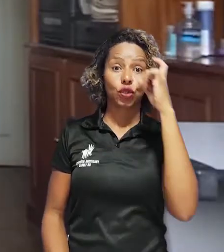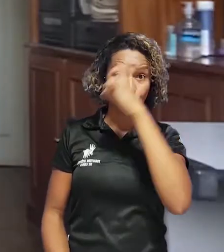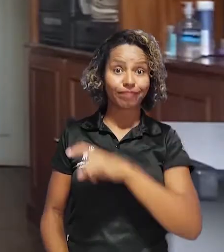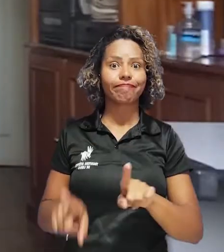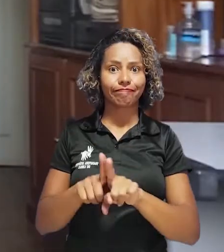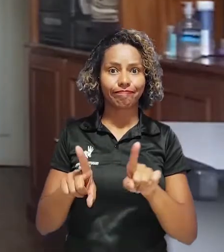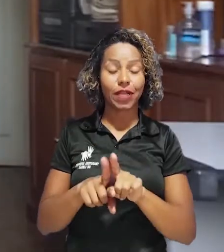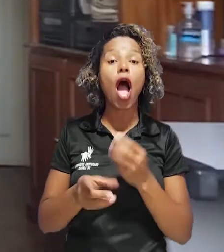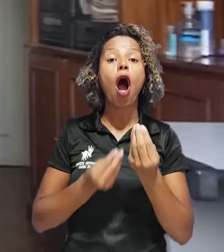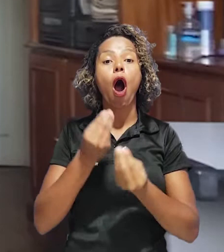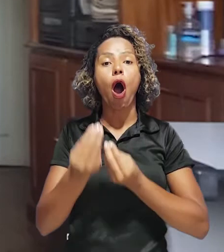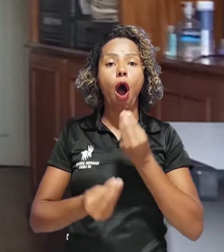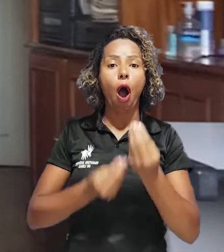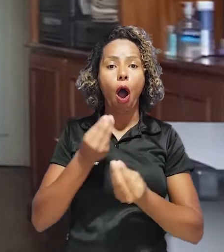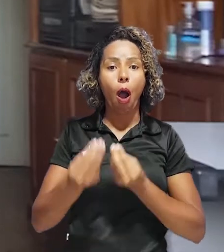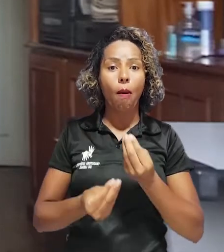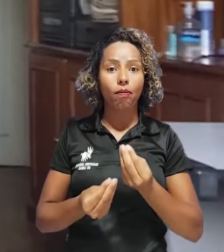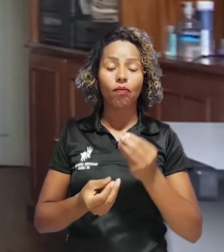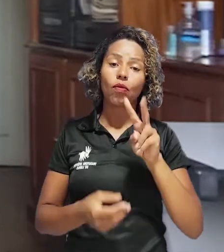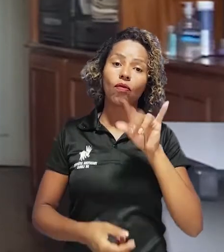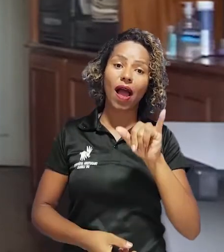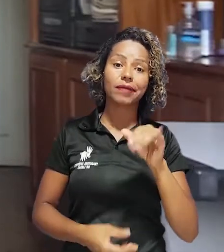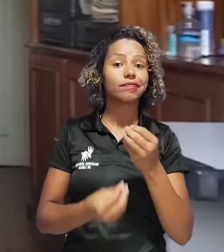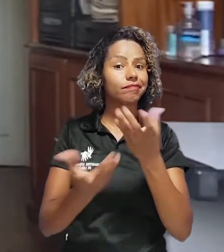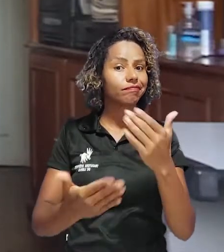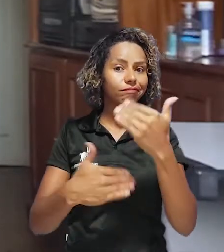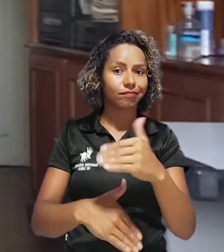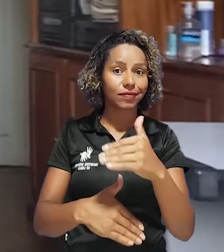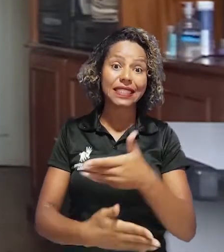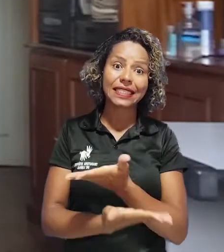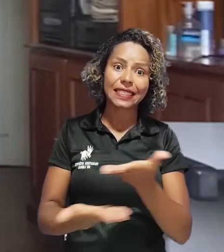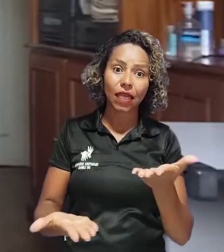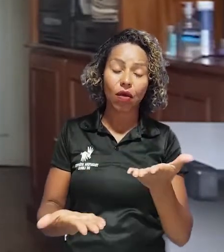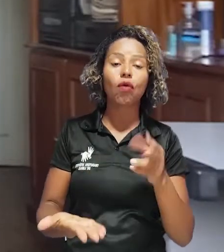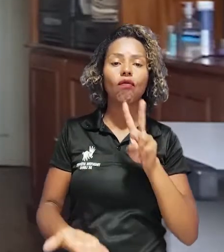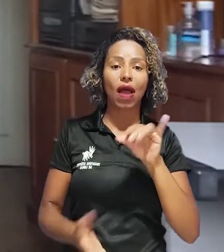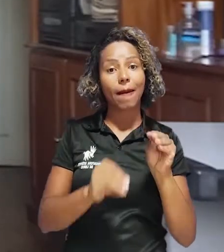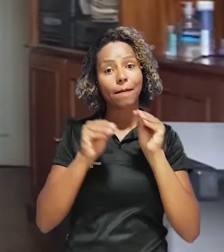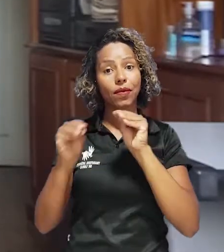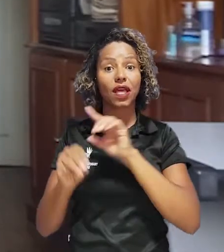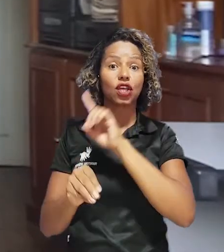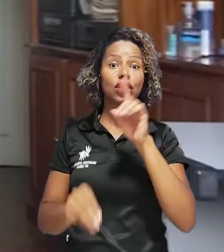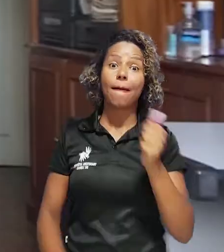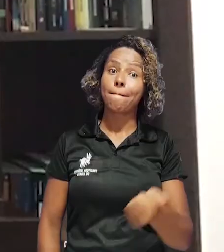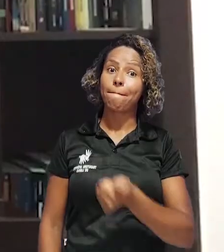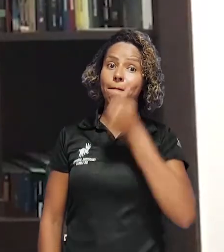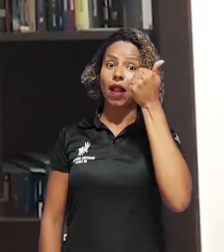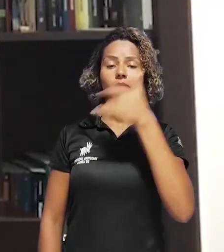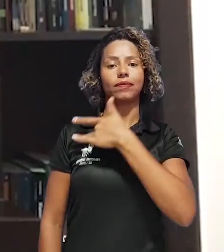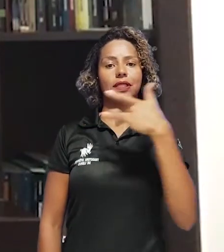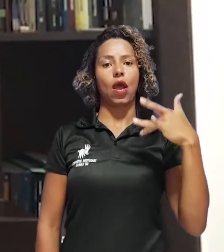provas estão suspensas por tempo indeterminado até que tem um cenário melhor da pandemia na região